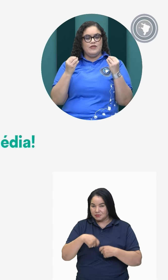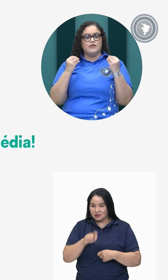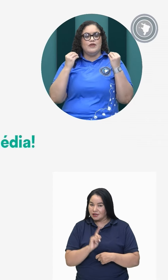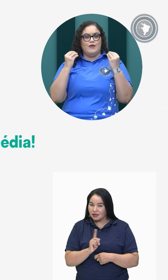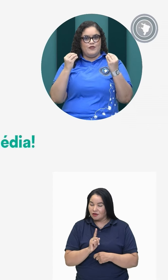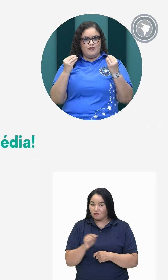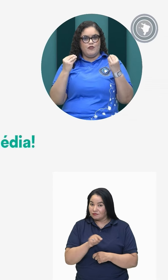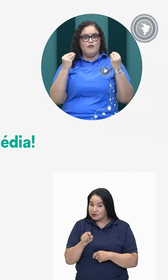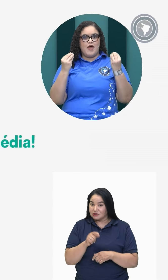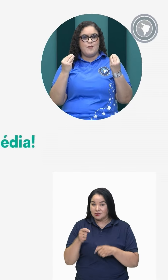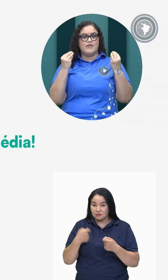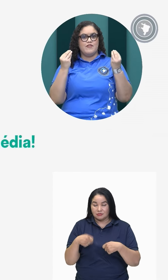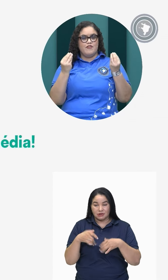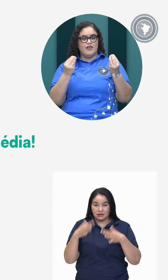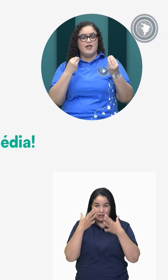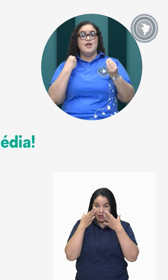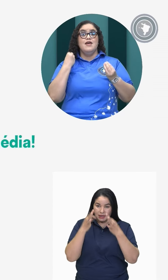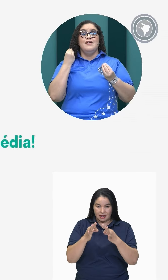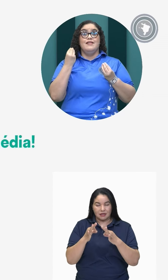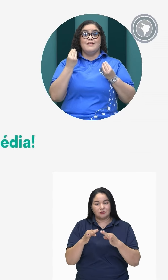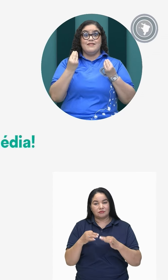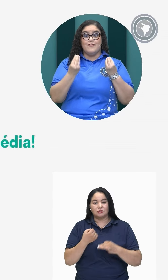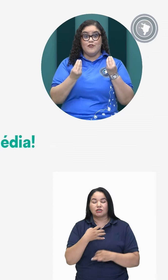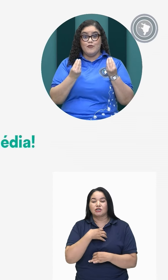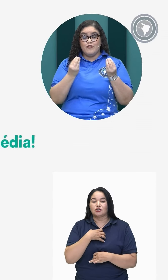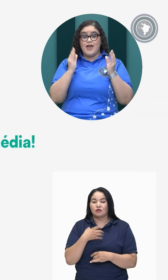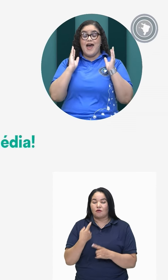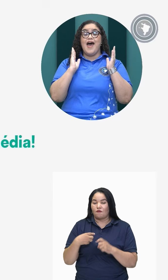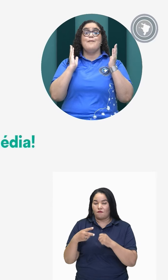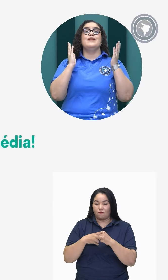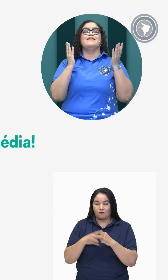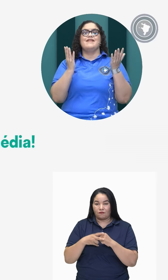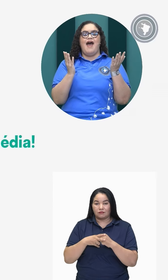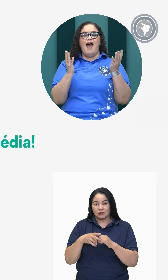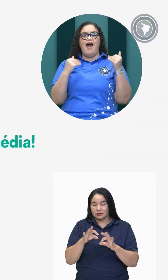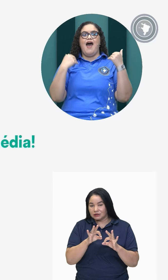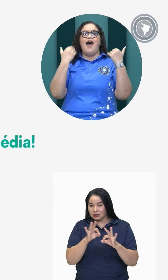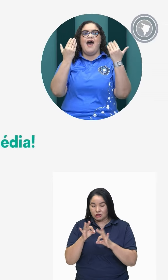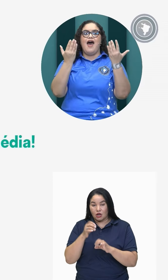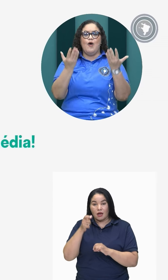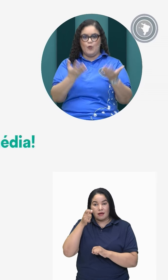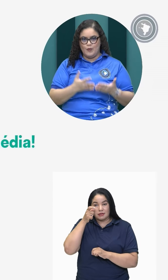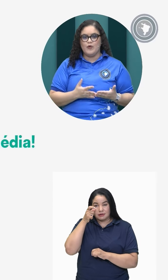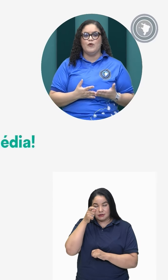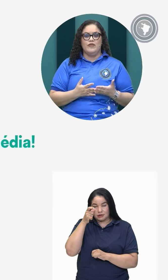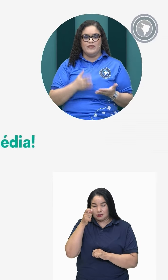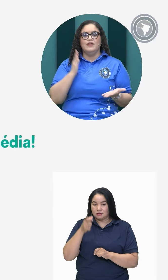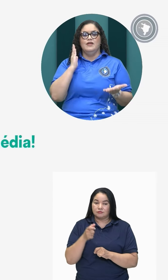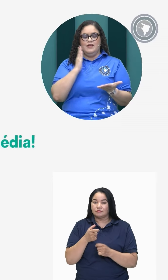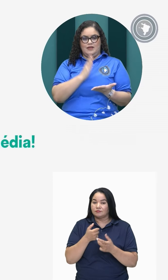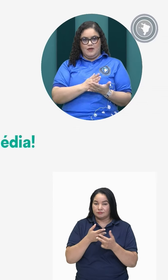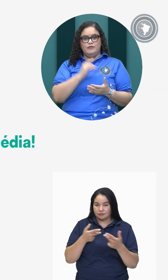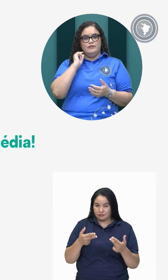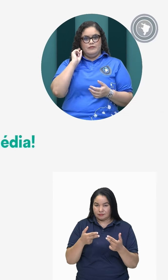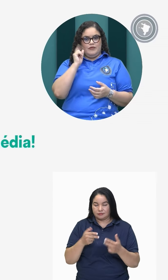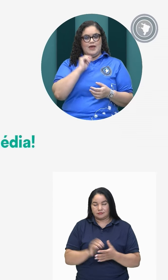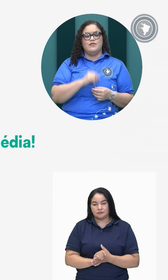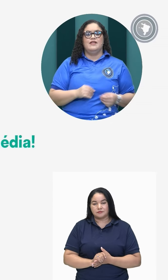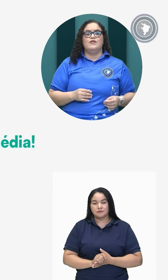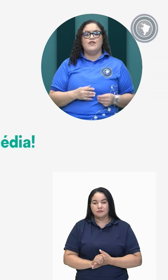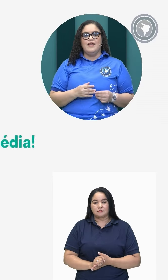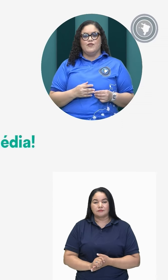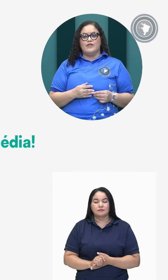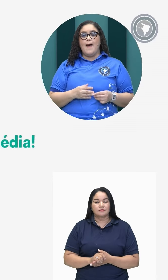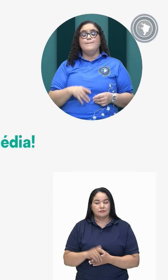estou ressaltando que é o sentido do verbo assistir, nesse sentido de apreciar a alguma coisa. Então,